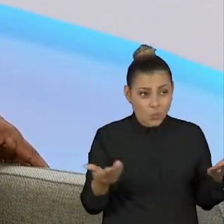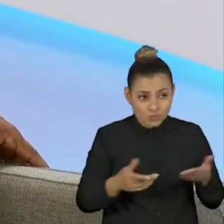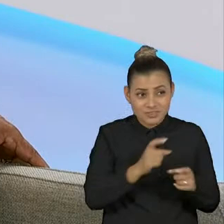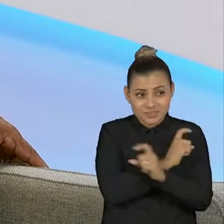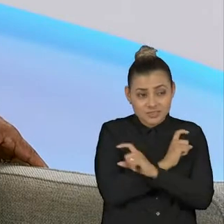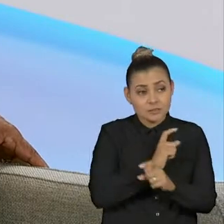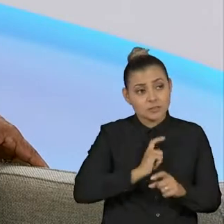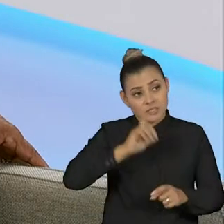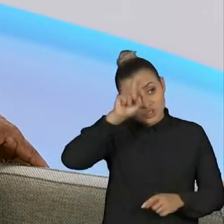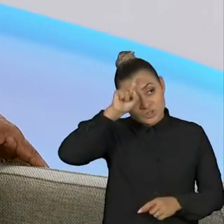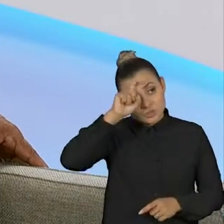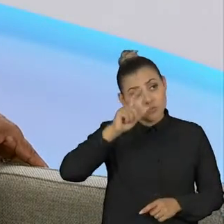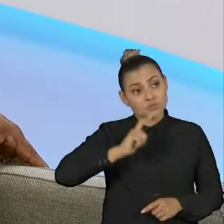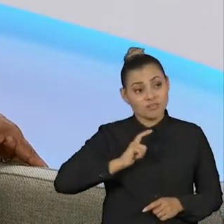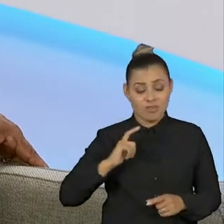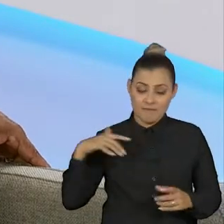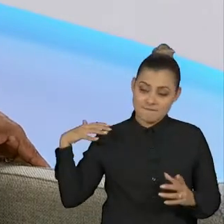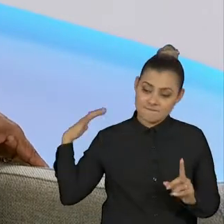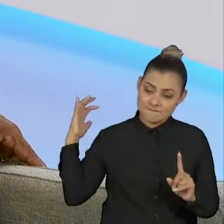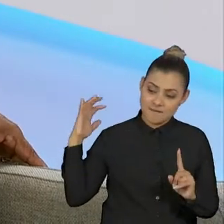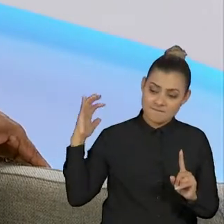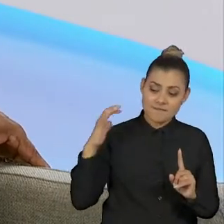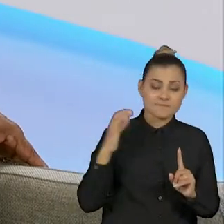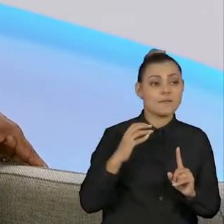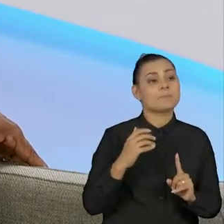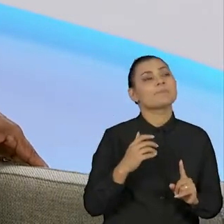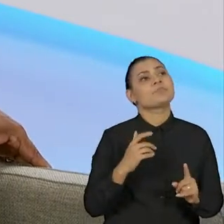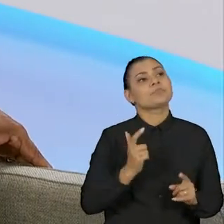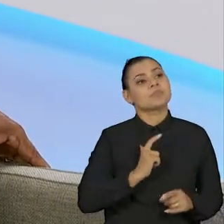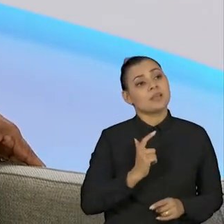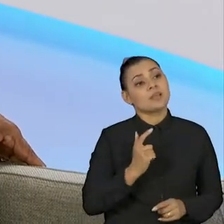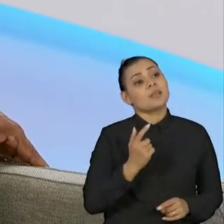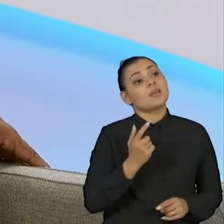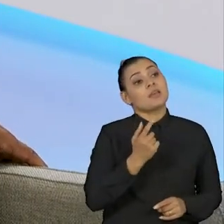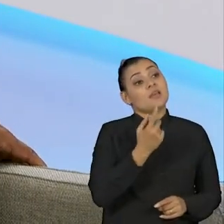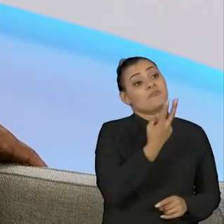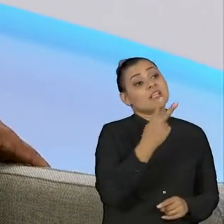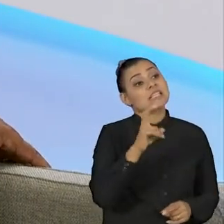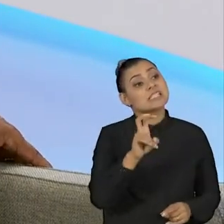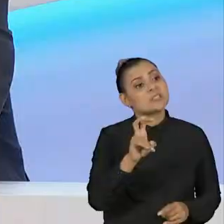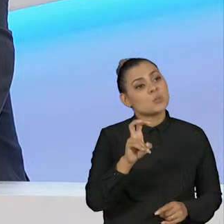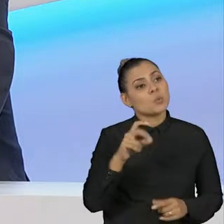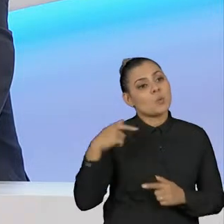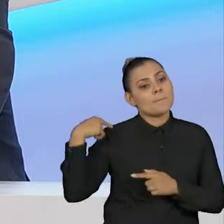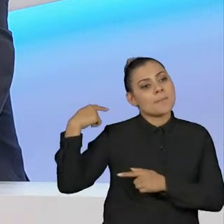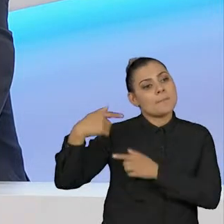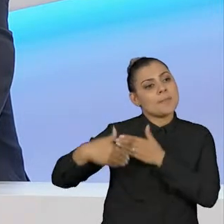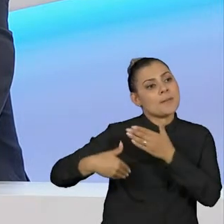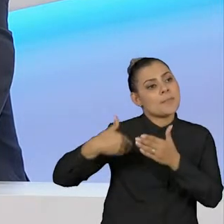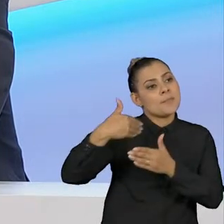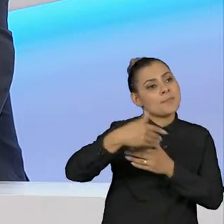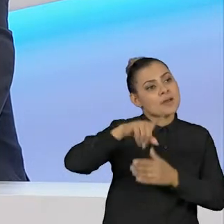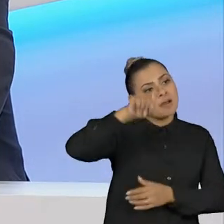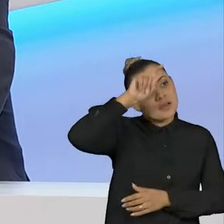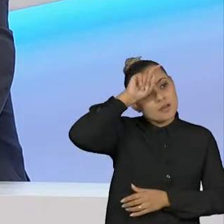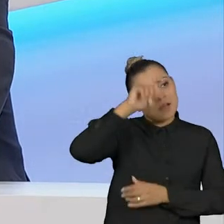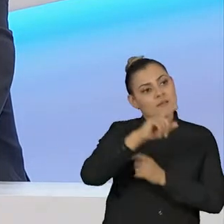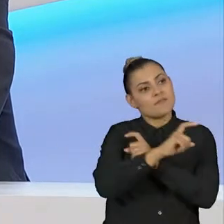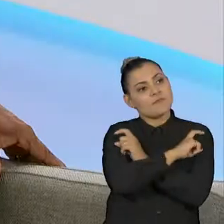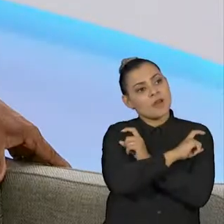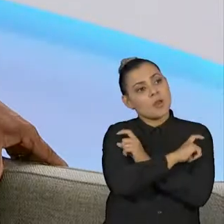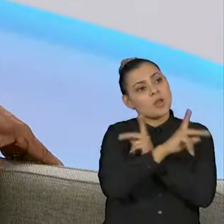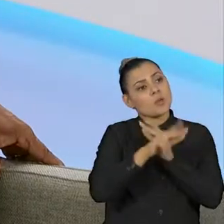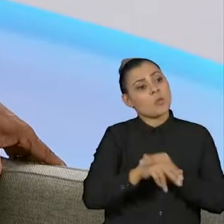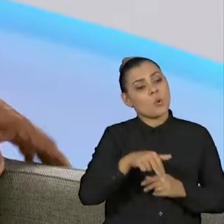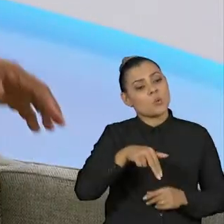faraônico tem toda uma dinastia, a 25ª, formada por faraós que vieram lá de dentro, onde é o Sudão hoje,